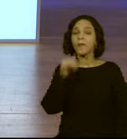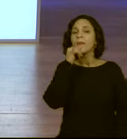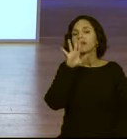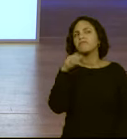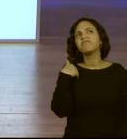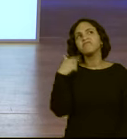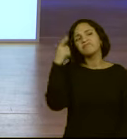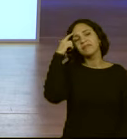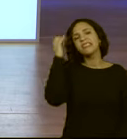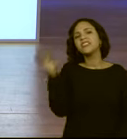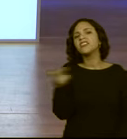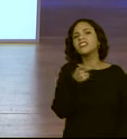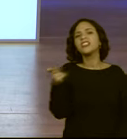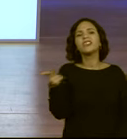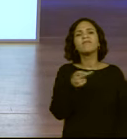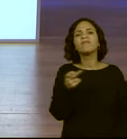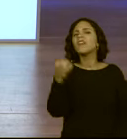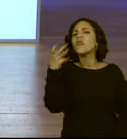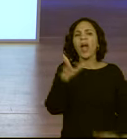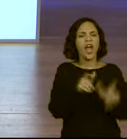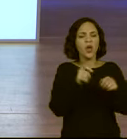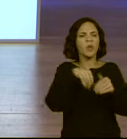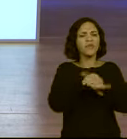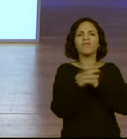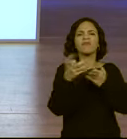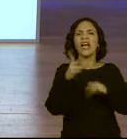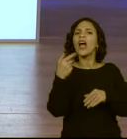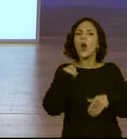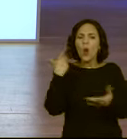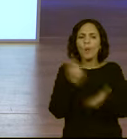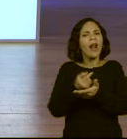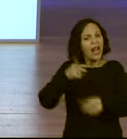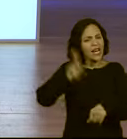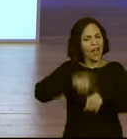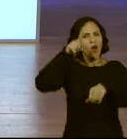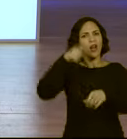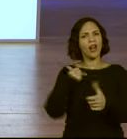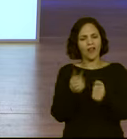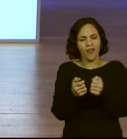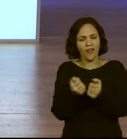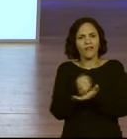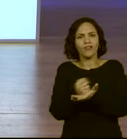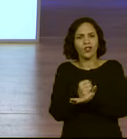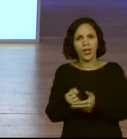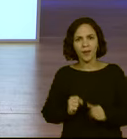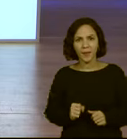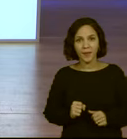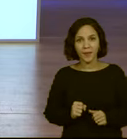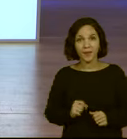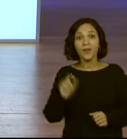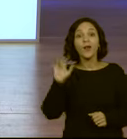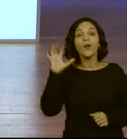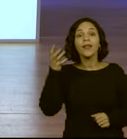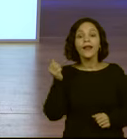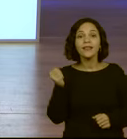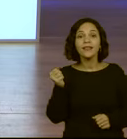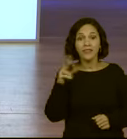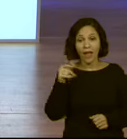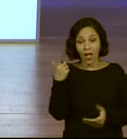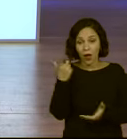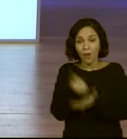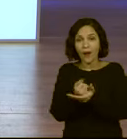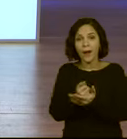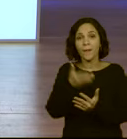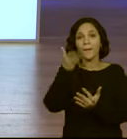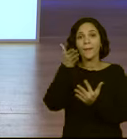economizar mas quisesse o videogame para hoje aí eles vão comprar o videogame de